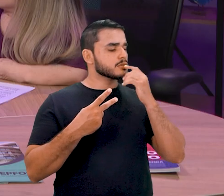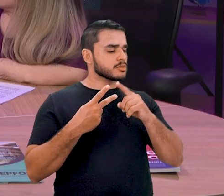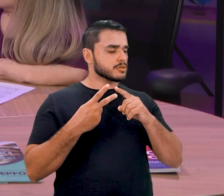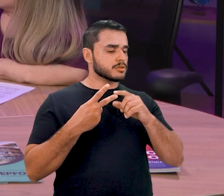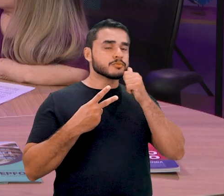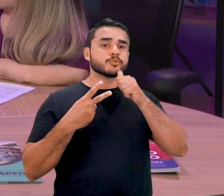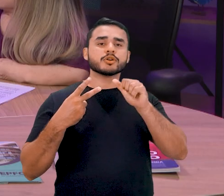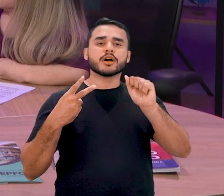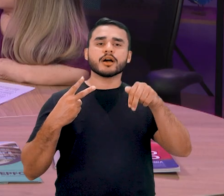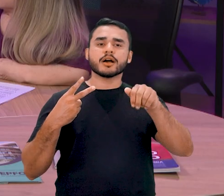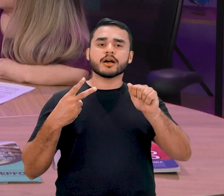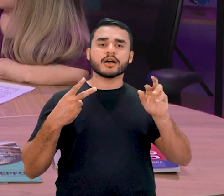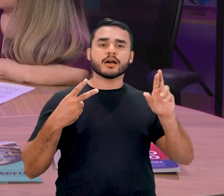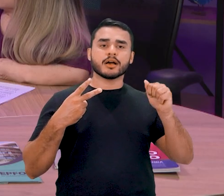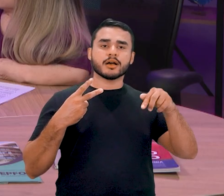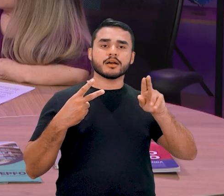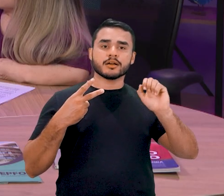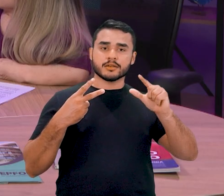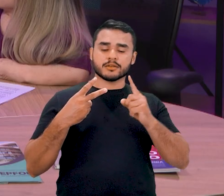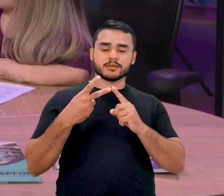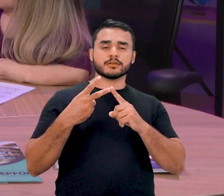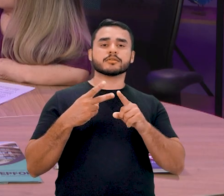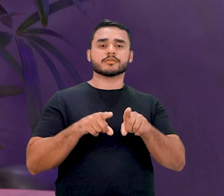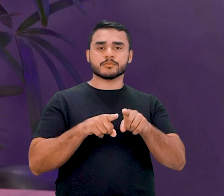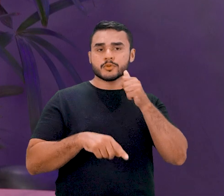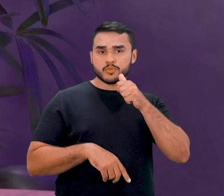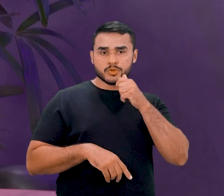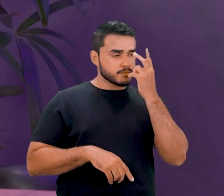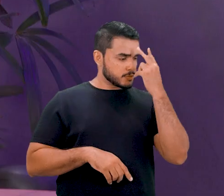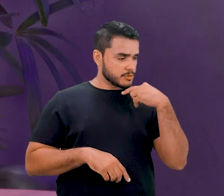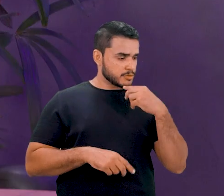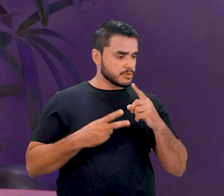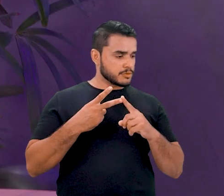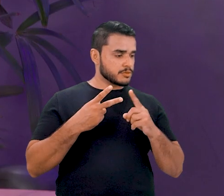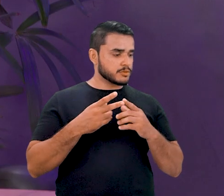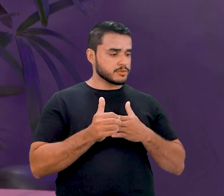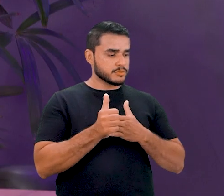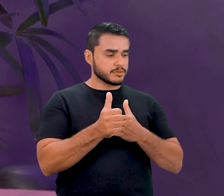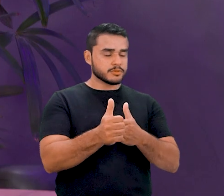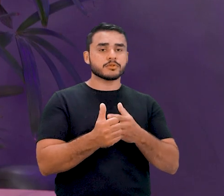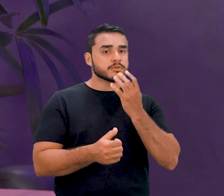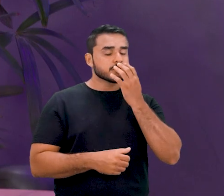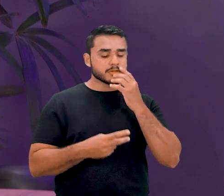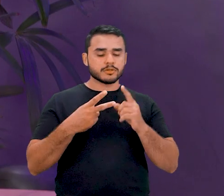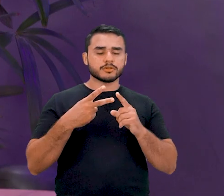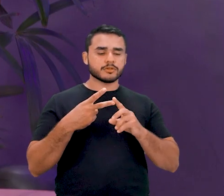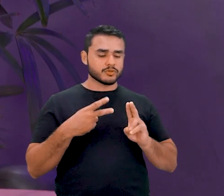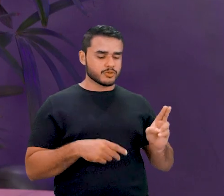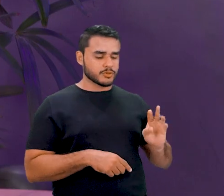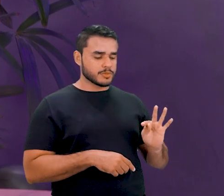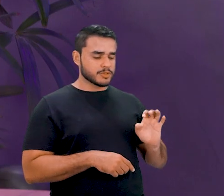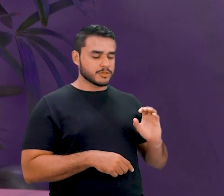Raquel. Um beijo para Ana Raquel, que também é psicóloga, também é mulher cega. E agora está com o cão-guia dela também, o Theo.